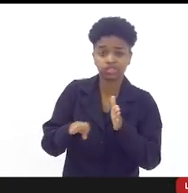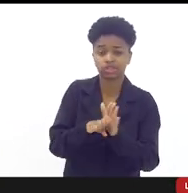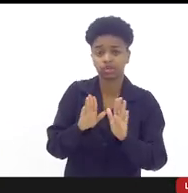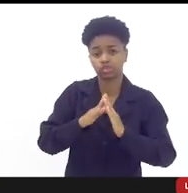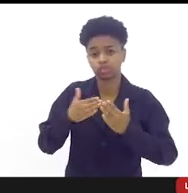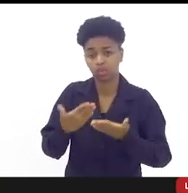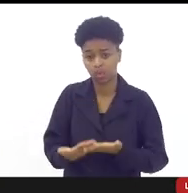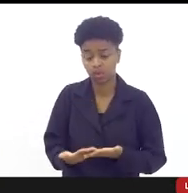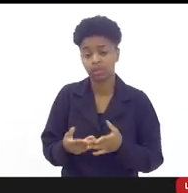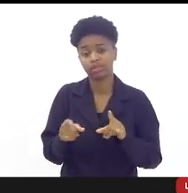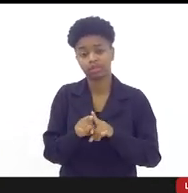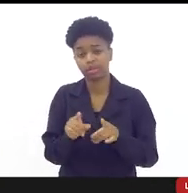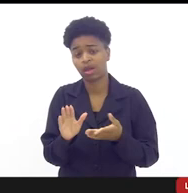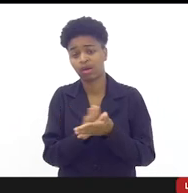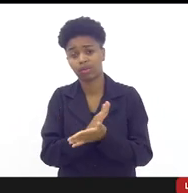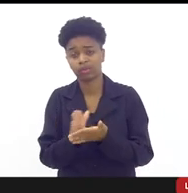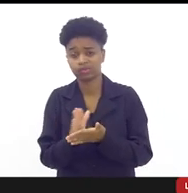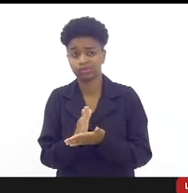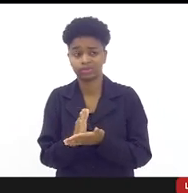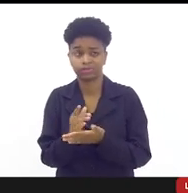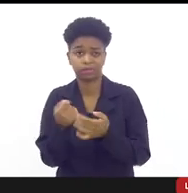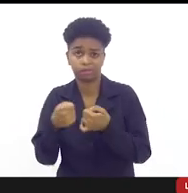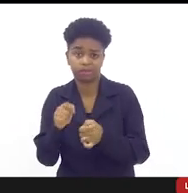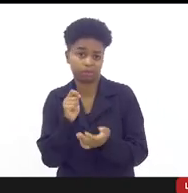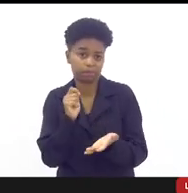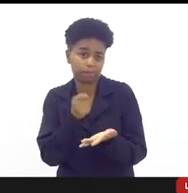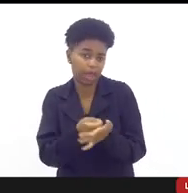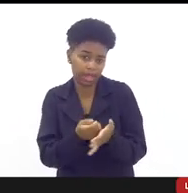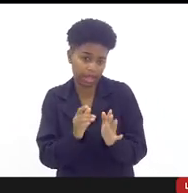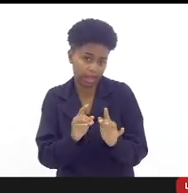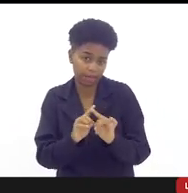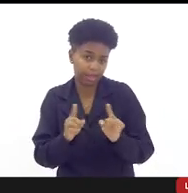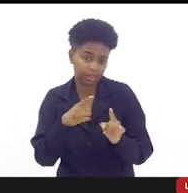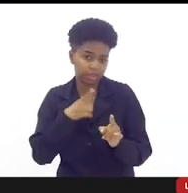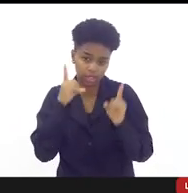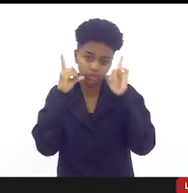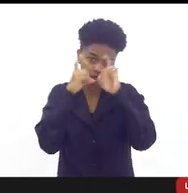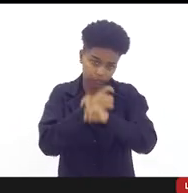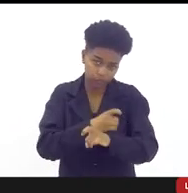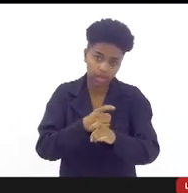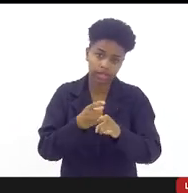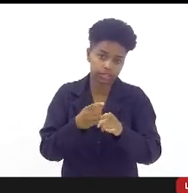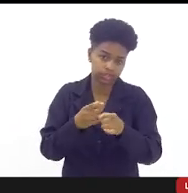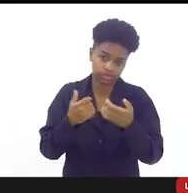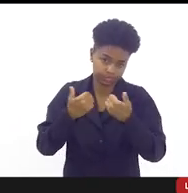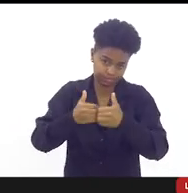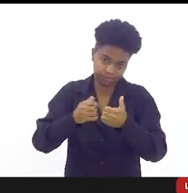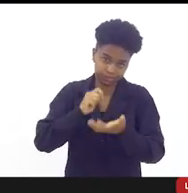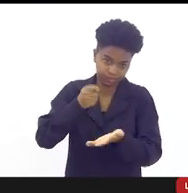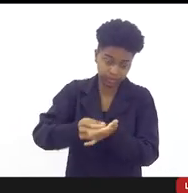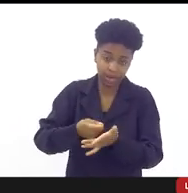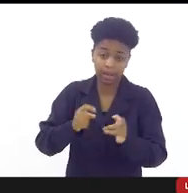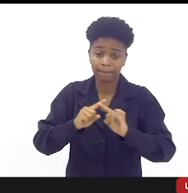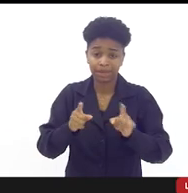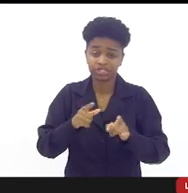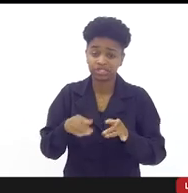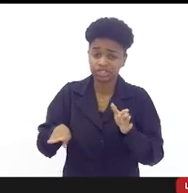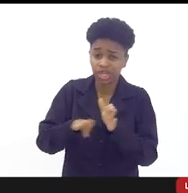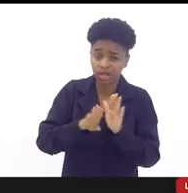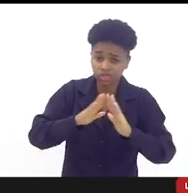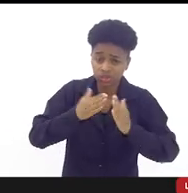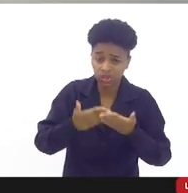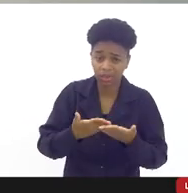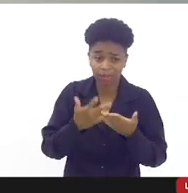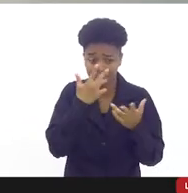não precisam pagar mas em certas dificuldade e para chegar na escola e ter que ter uma situação degradante